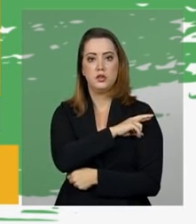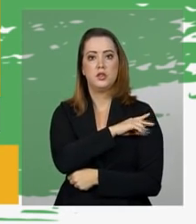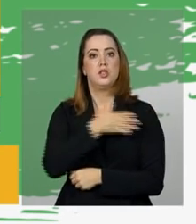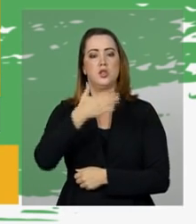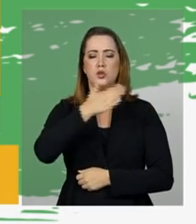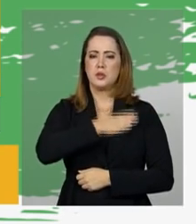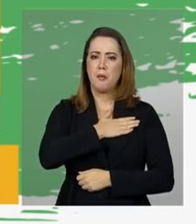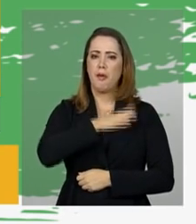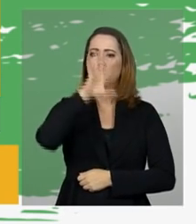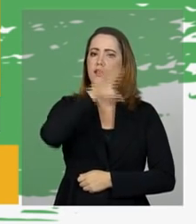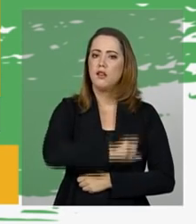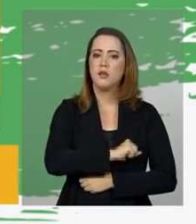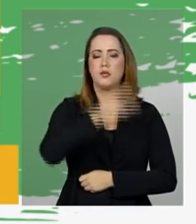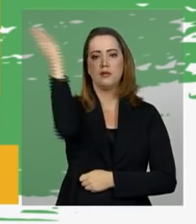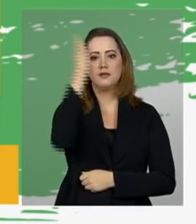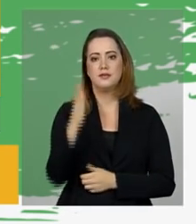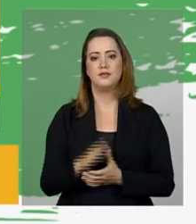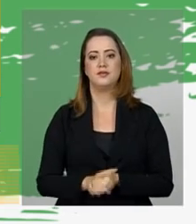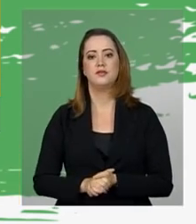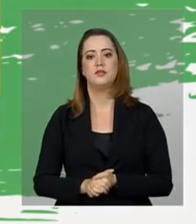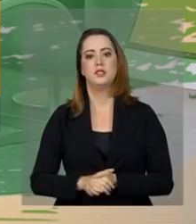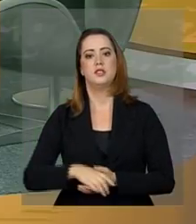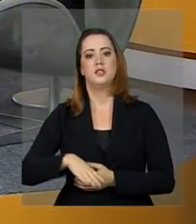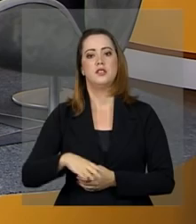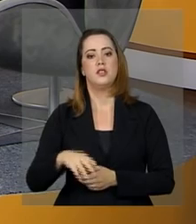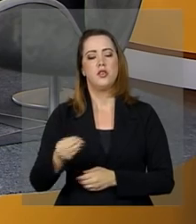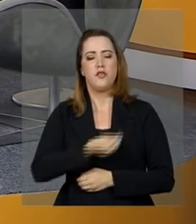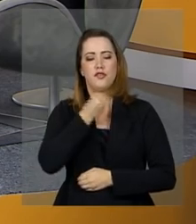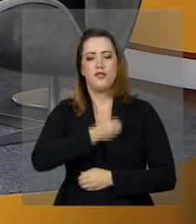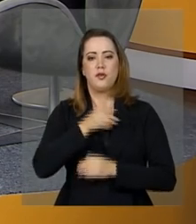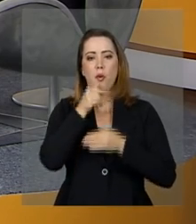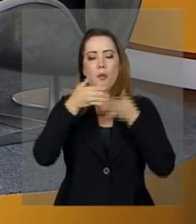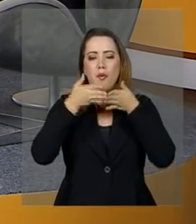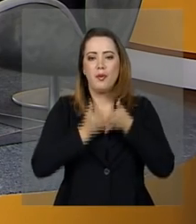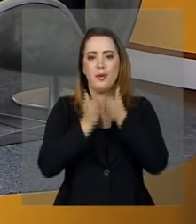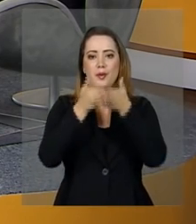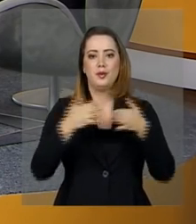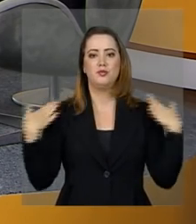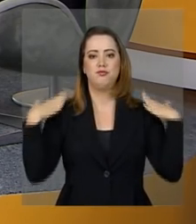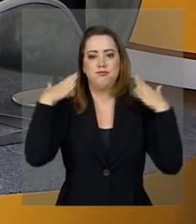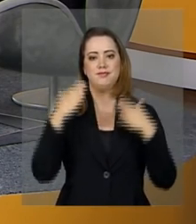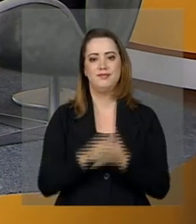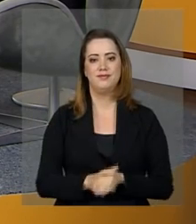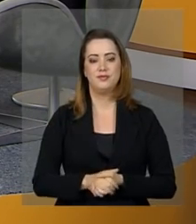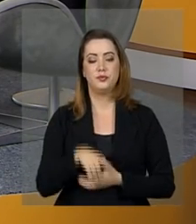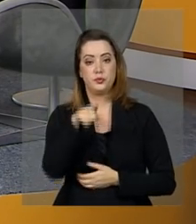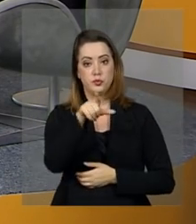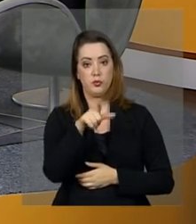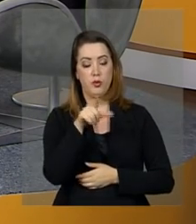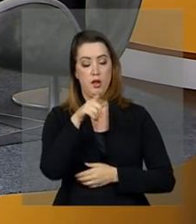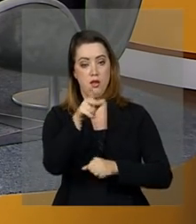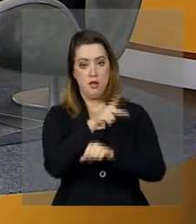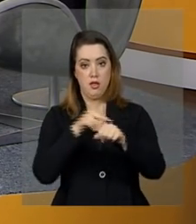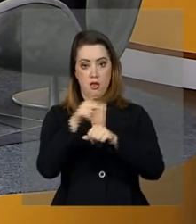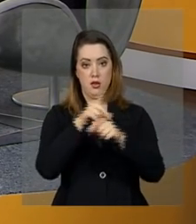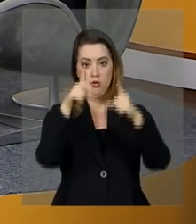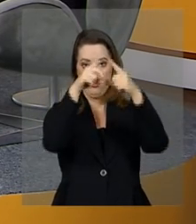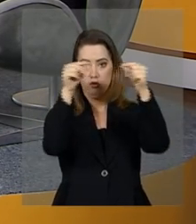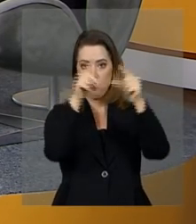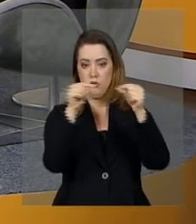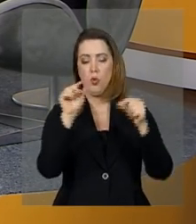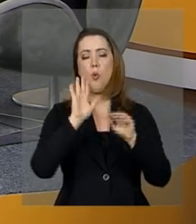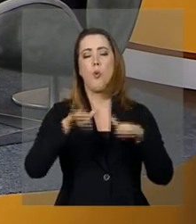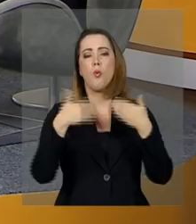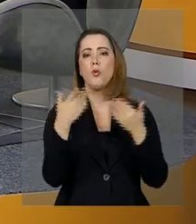pátria amada, o Brasil. Adsumos, viva a Marinha! Oficial que está no Líbano, qual é o papel da Marinha no Líbano, nessa força de